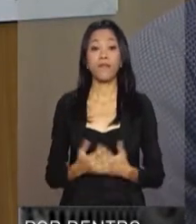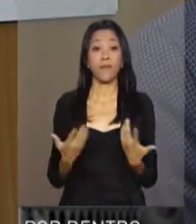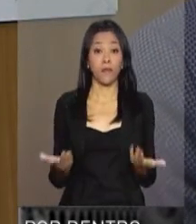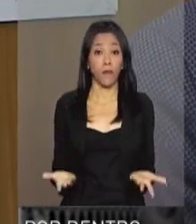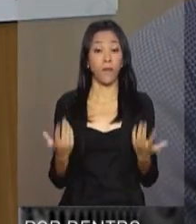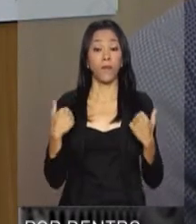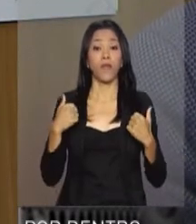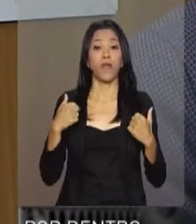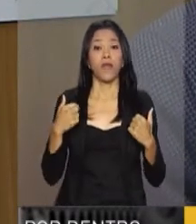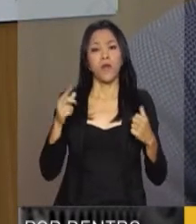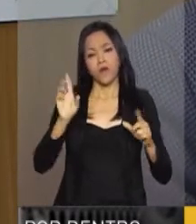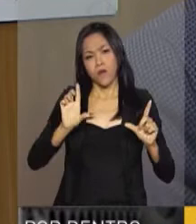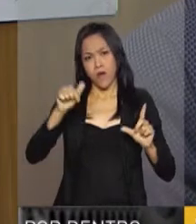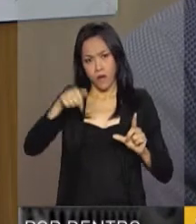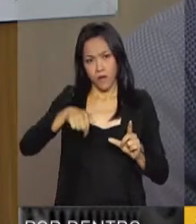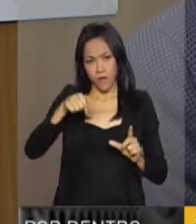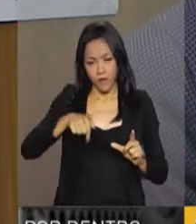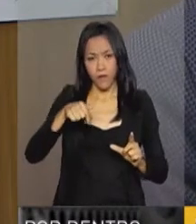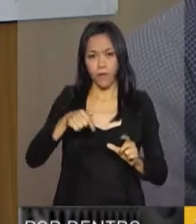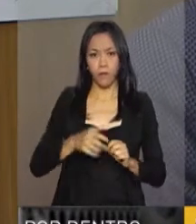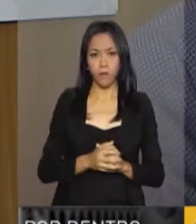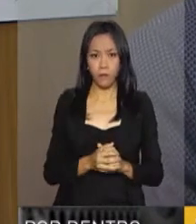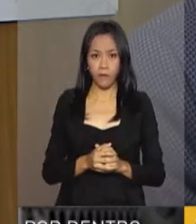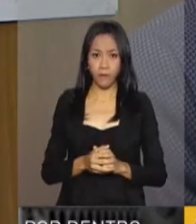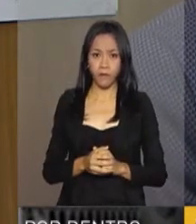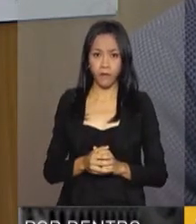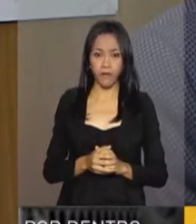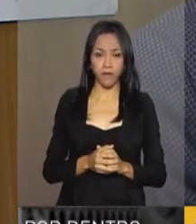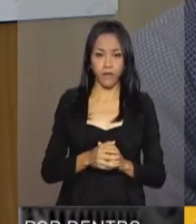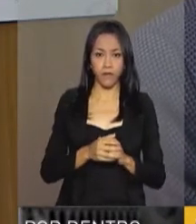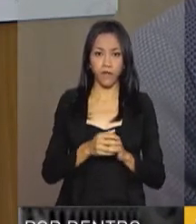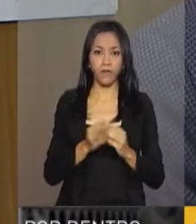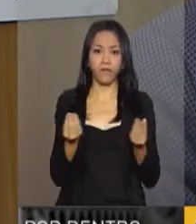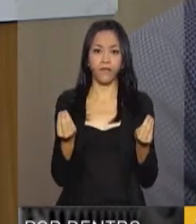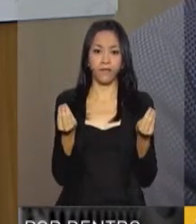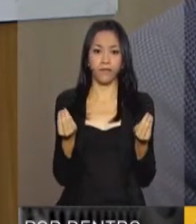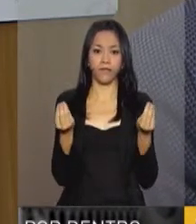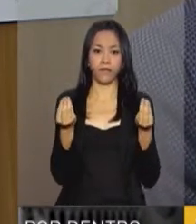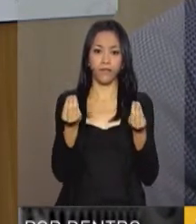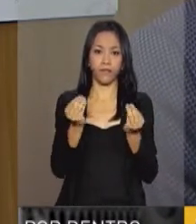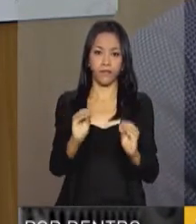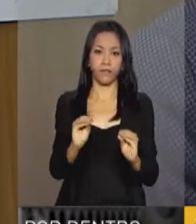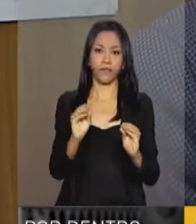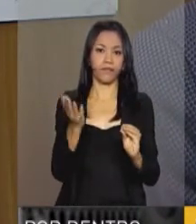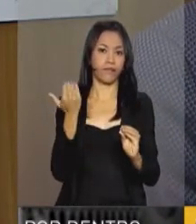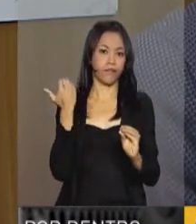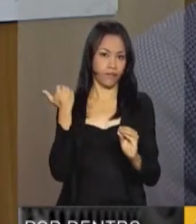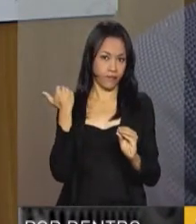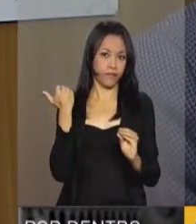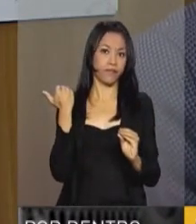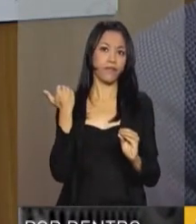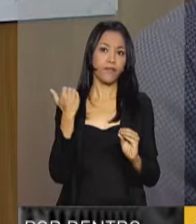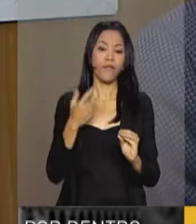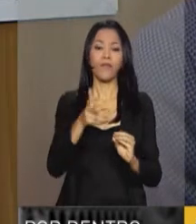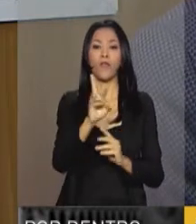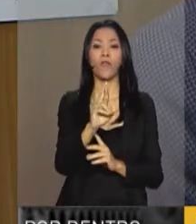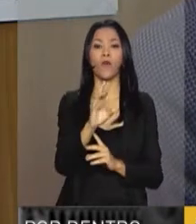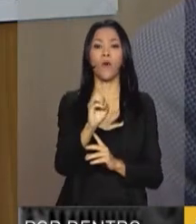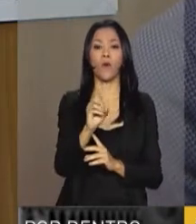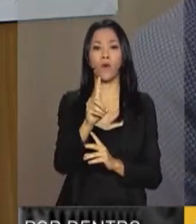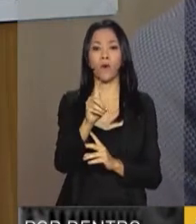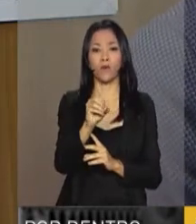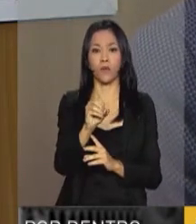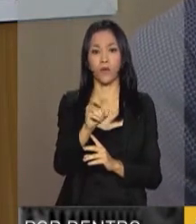o programa de que fomos colocados aqui em vigor na semana passada a operação rodovia ela